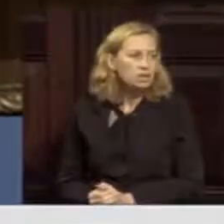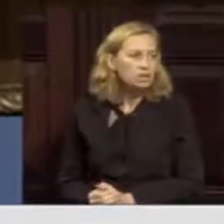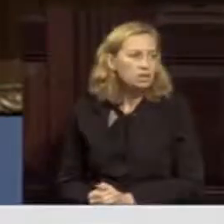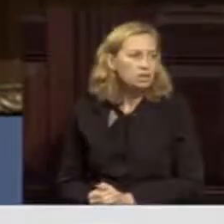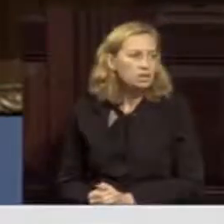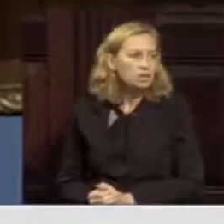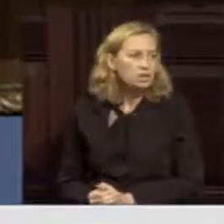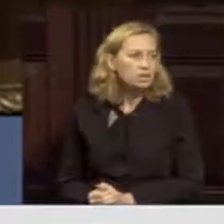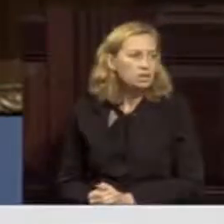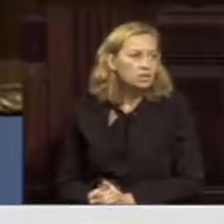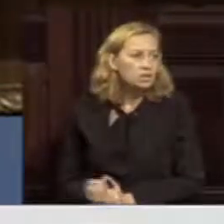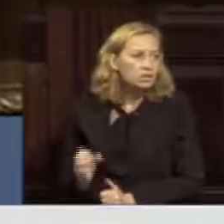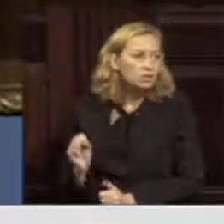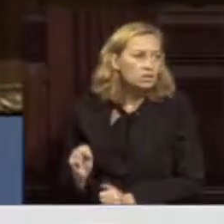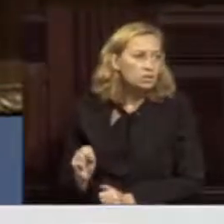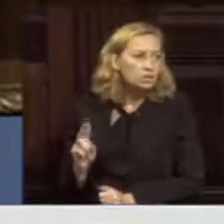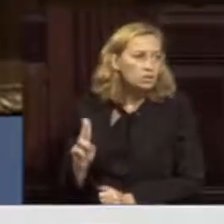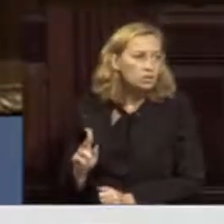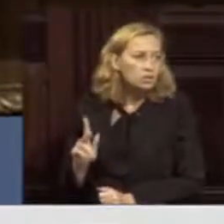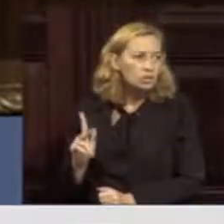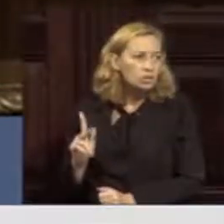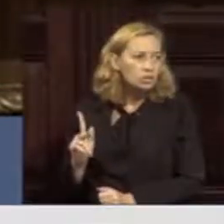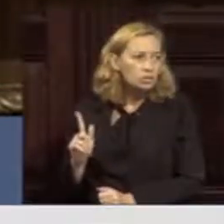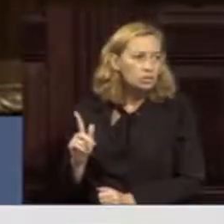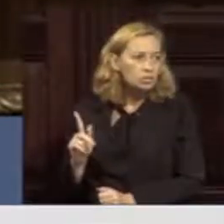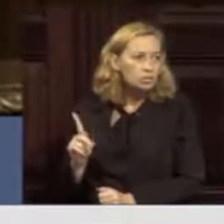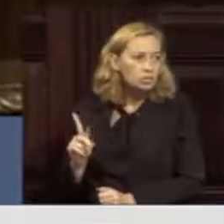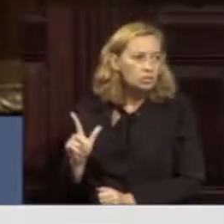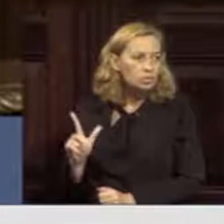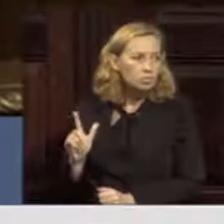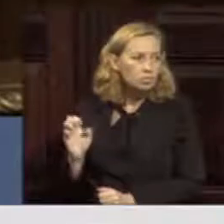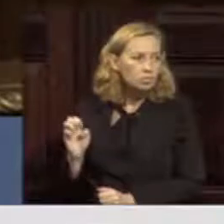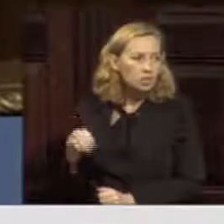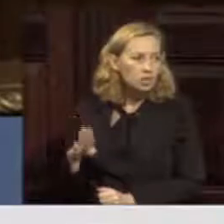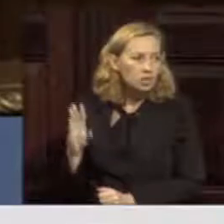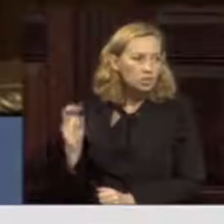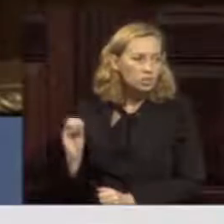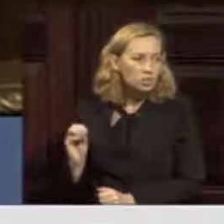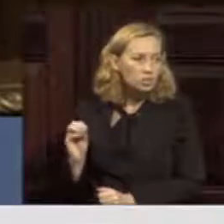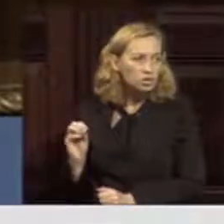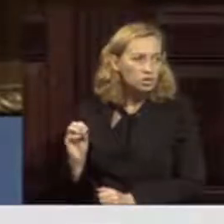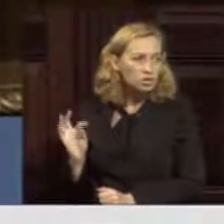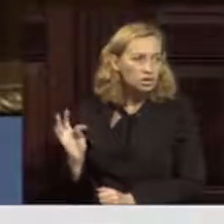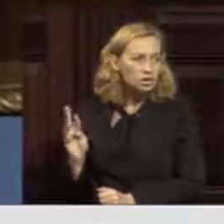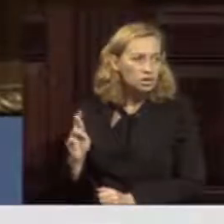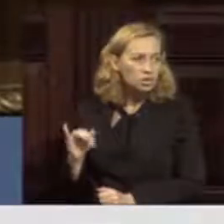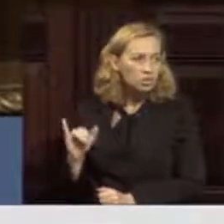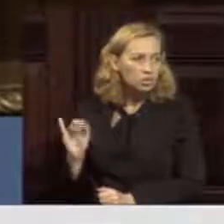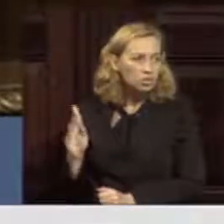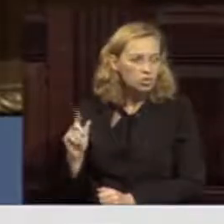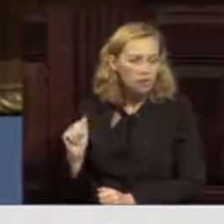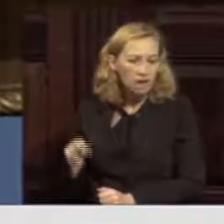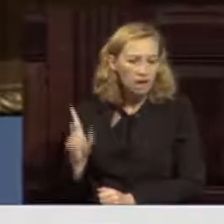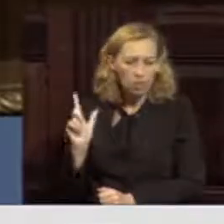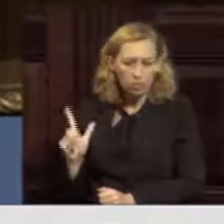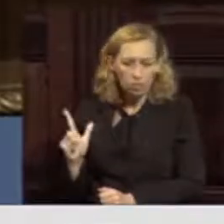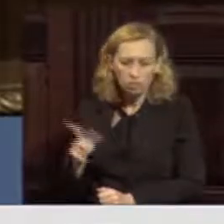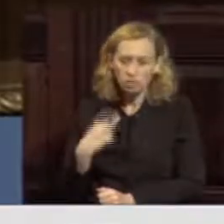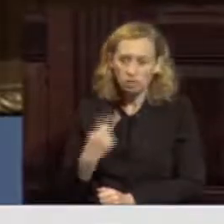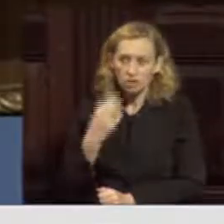O Supremo Tribunal Federal, todos nós aqui sabemos, o cidadão comum também o sabe,